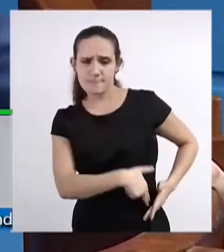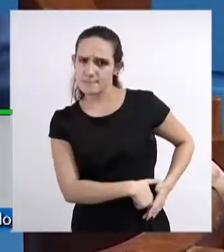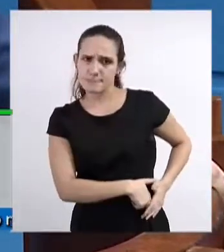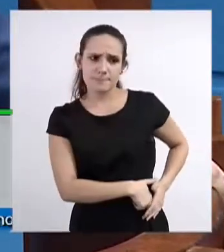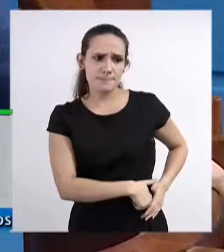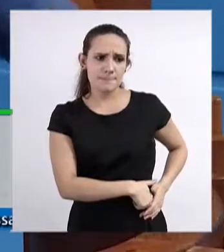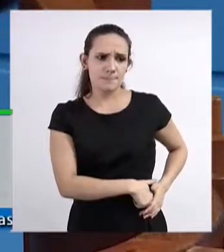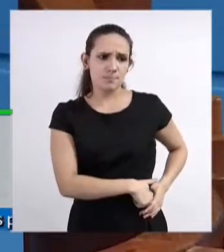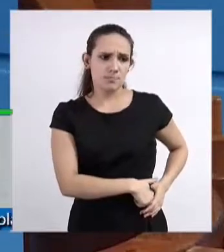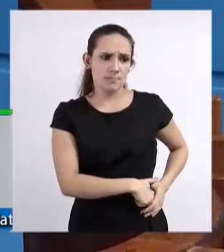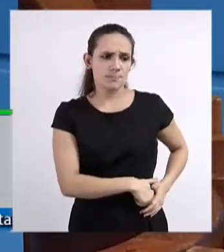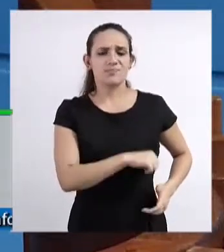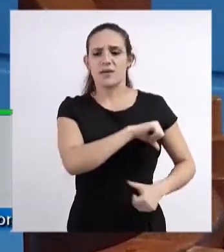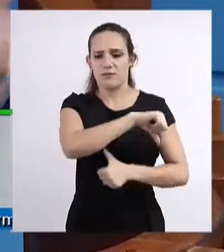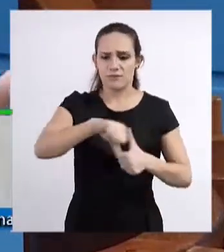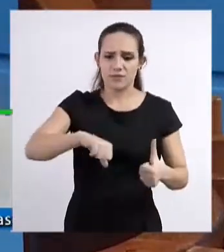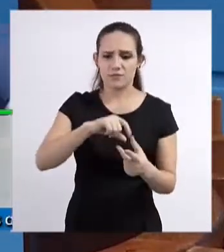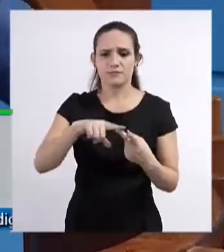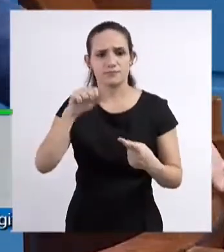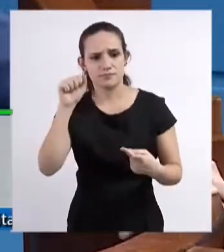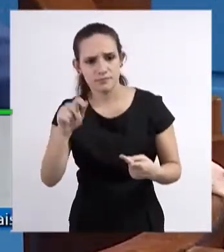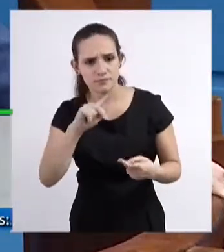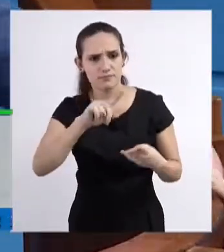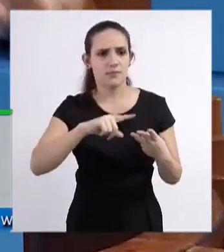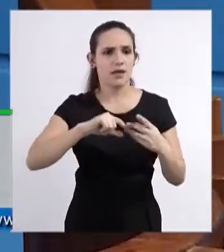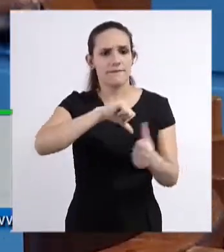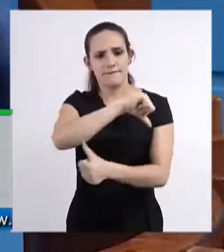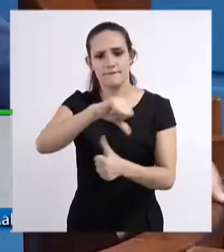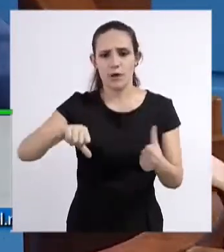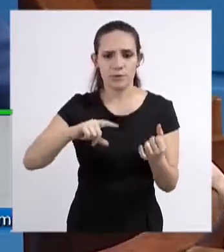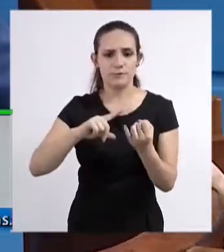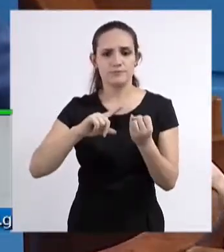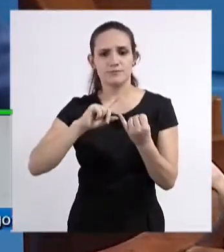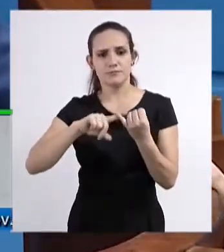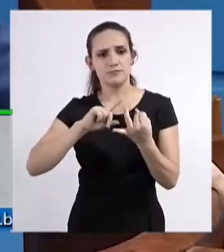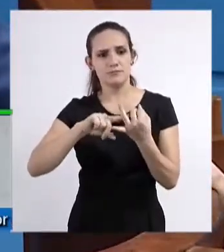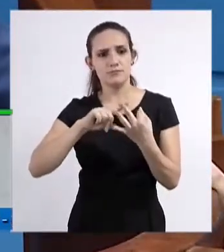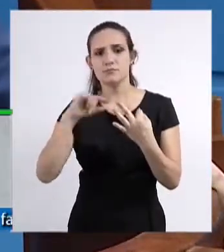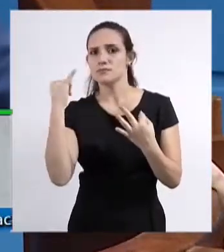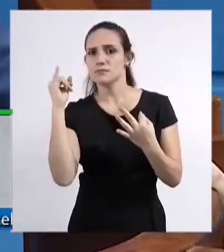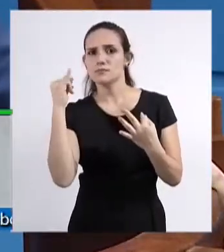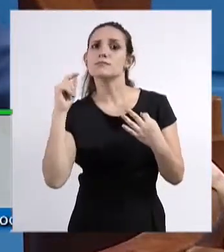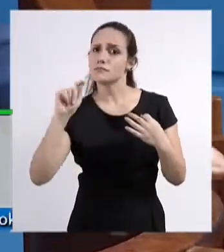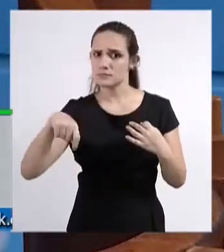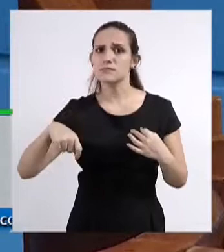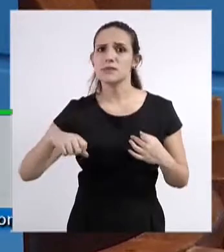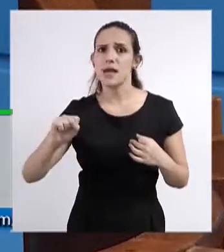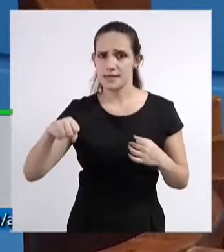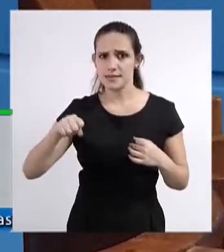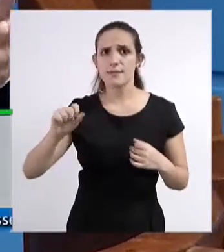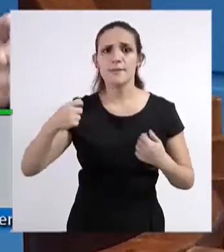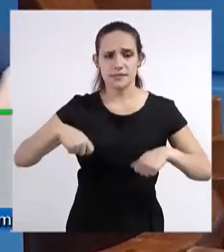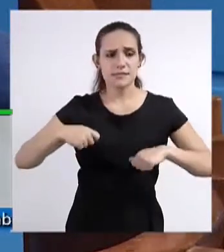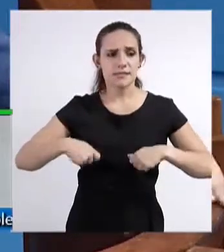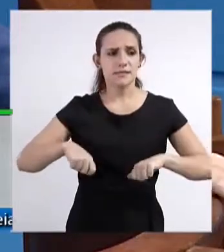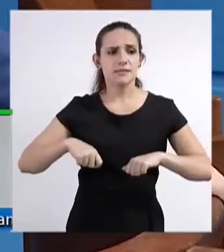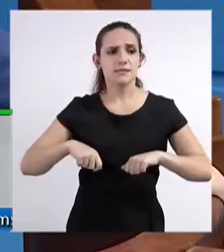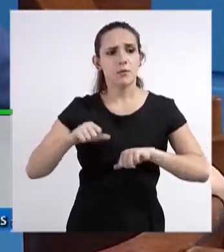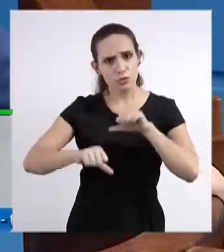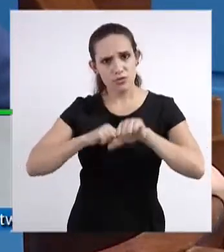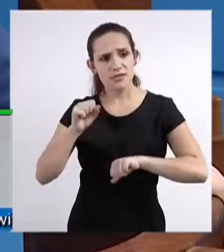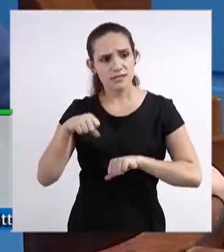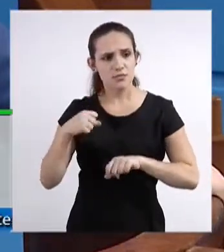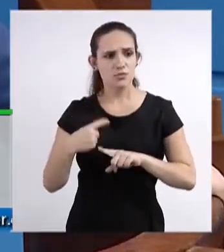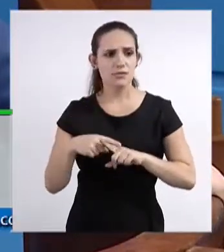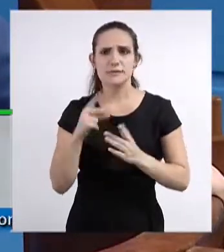Bolsonaro, reforma da Previdência, reforma tributária, todas elas são necessárias, porque não aguentamos mais transferir para o Estado